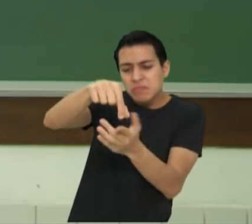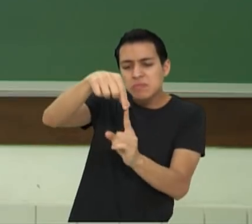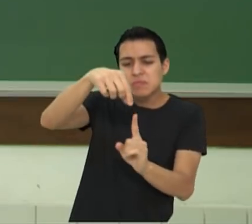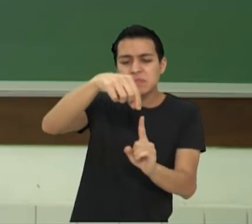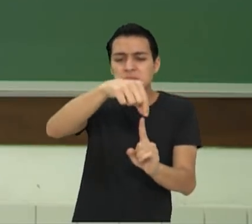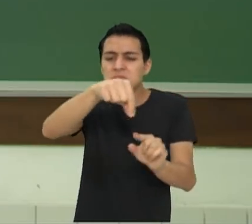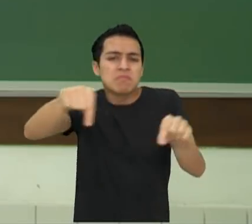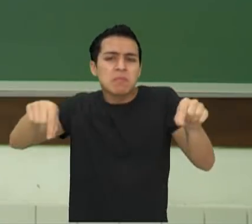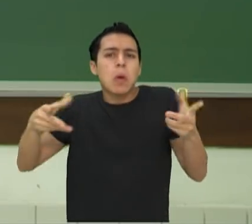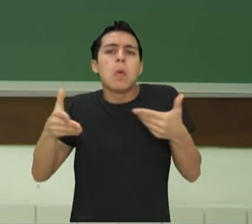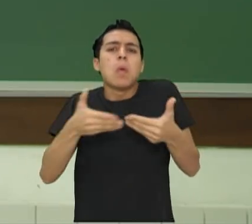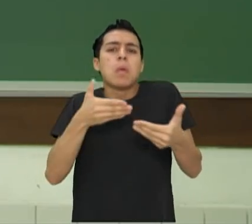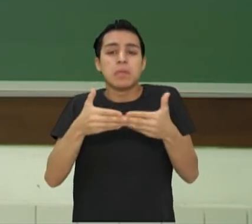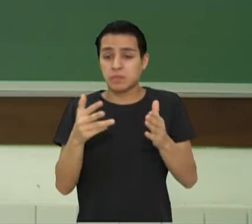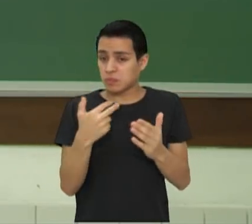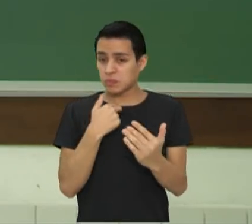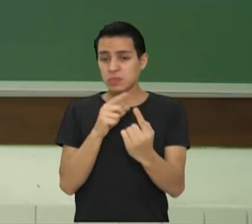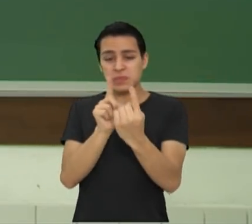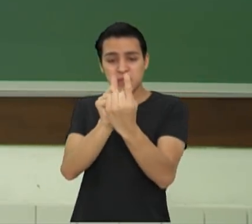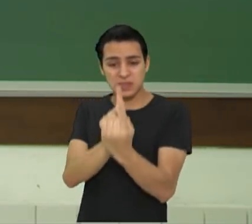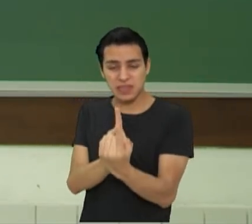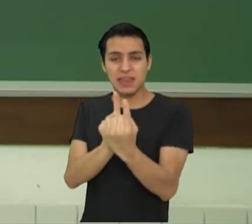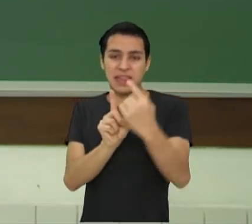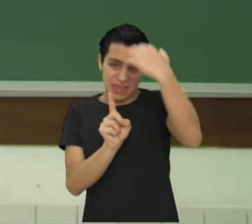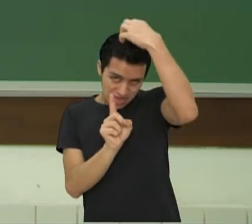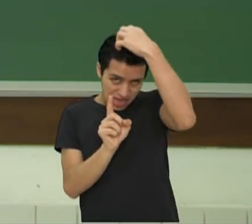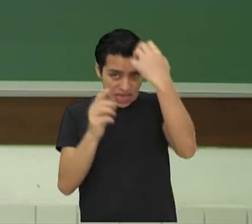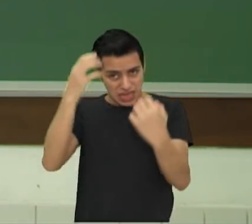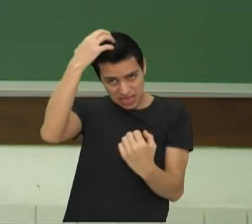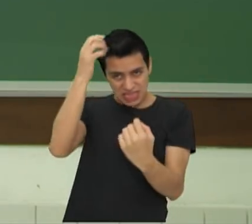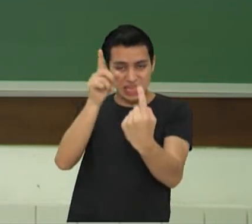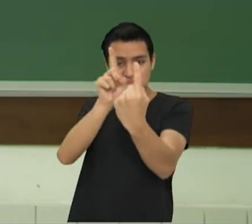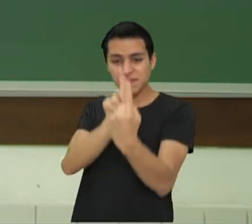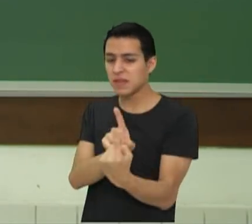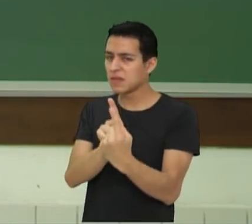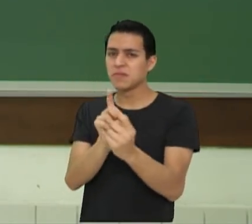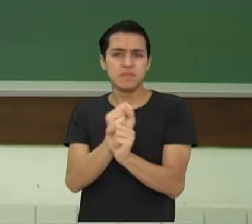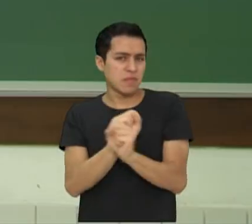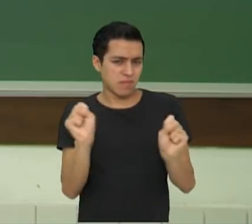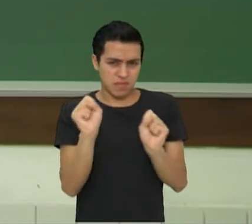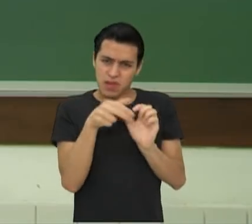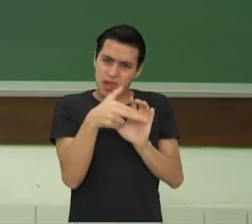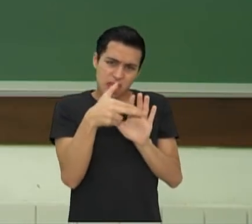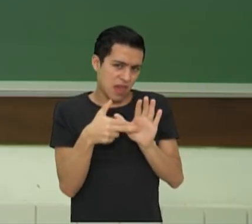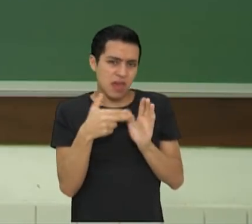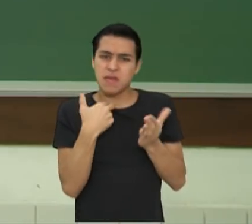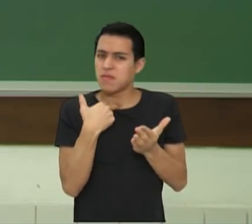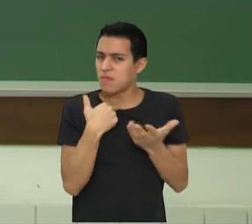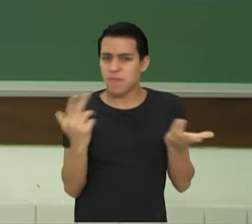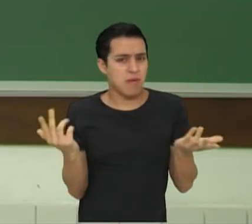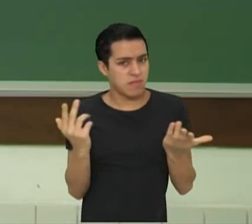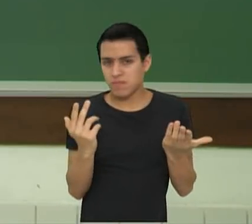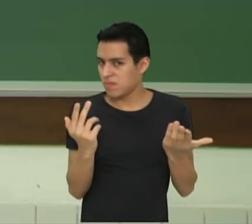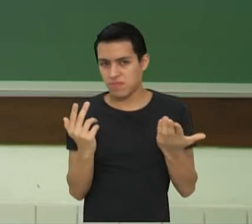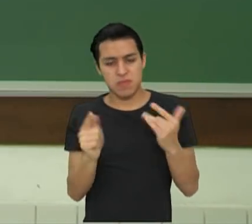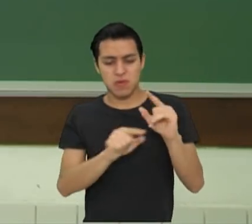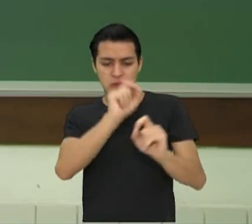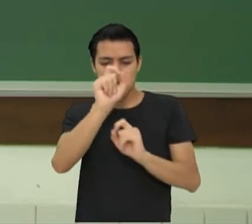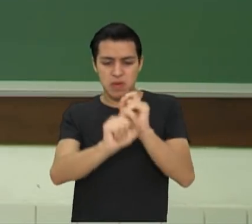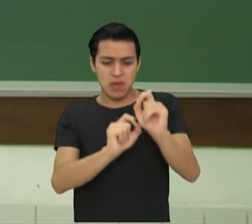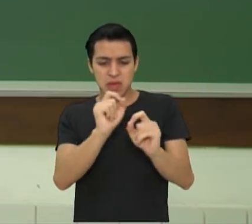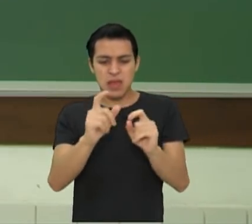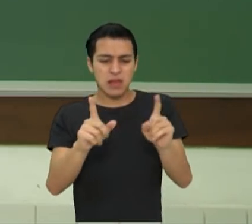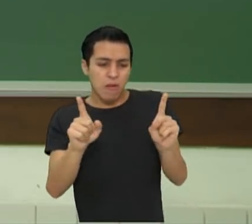estar de frente a frente rei com rei, né? Isso a gente vai ver um pouquinho mais para frente, mas essa é uma regra que você não pode estar de